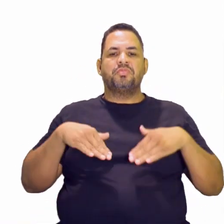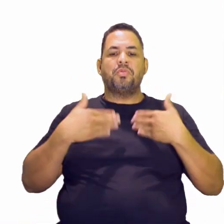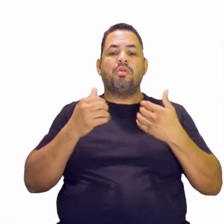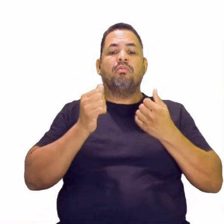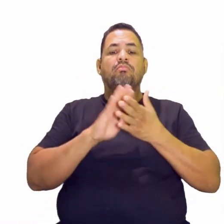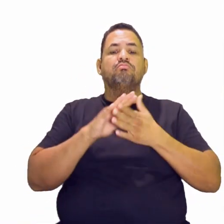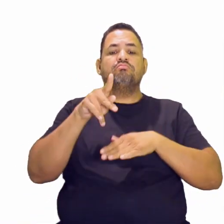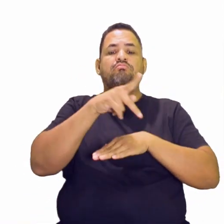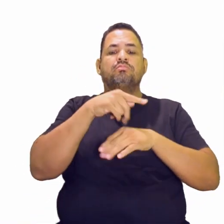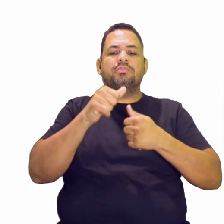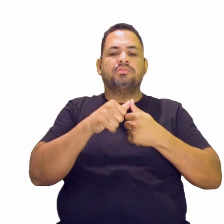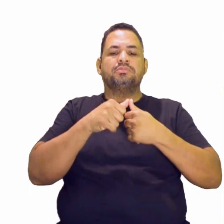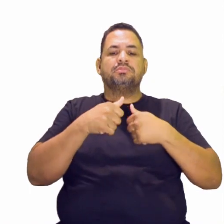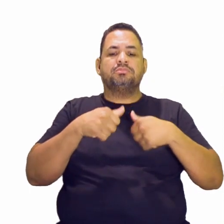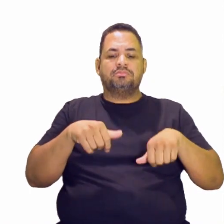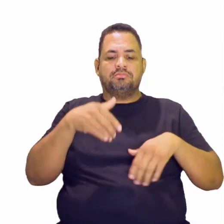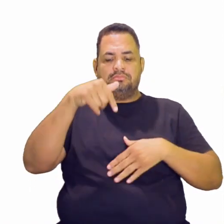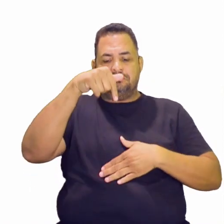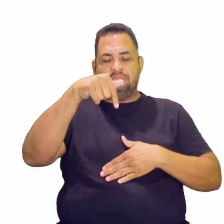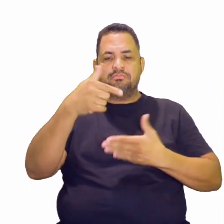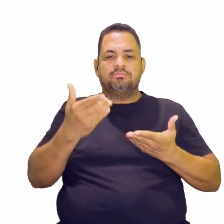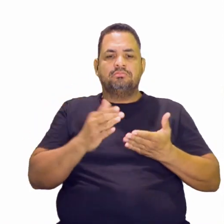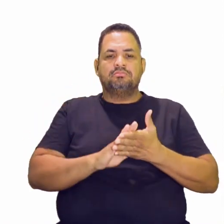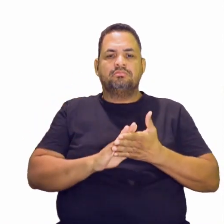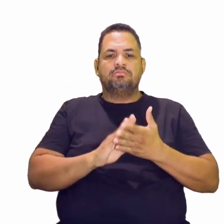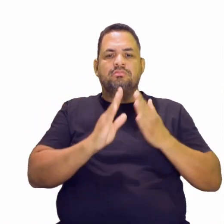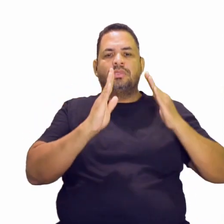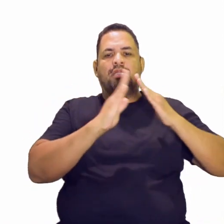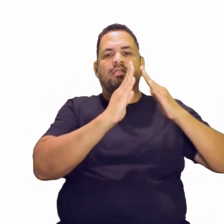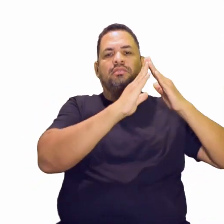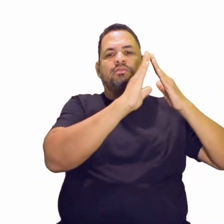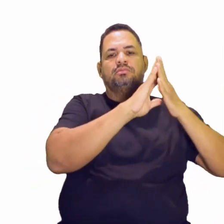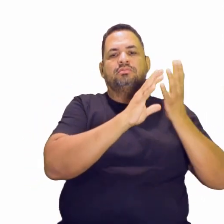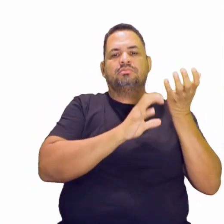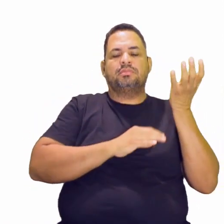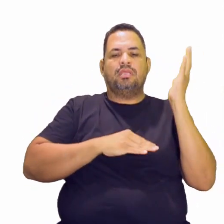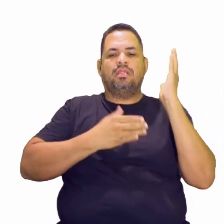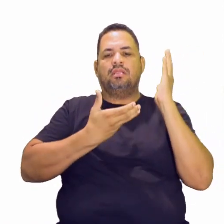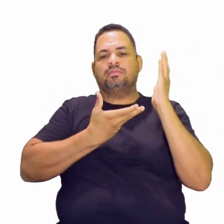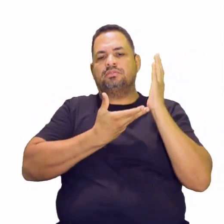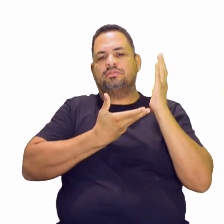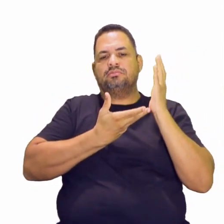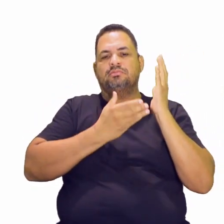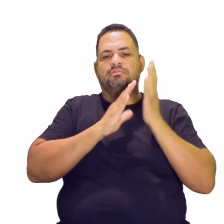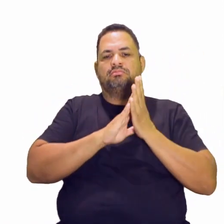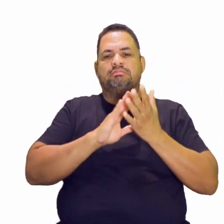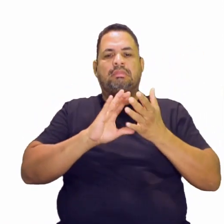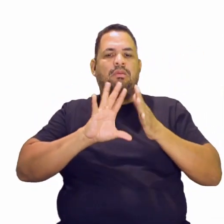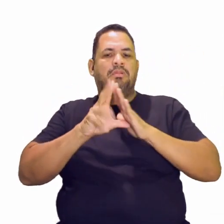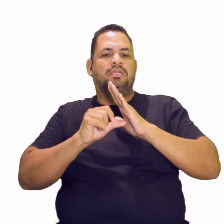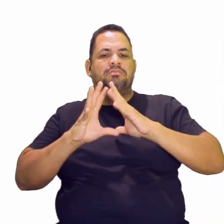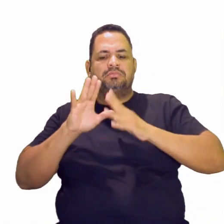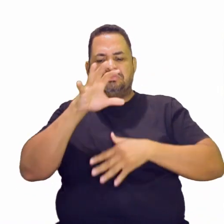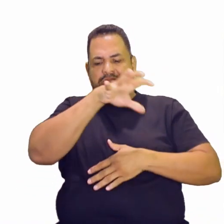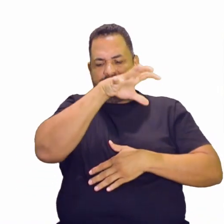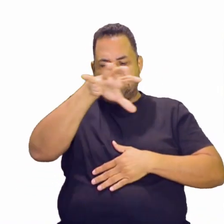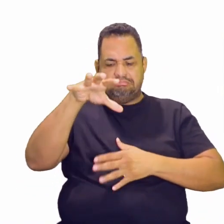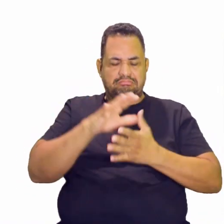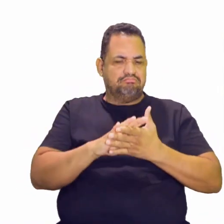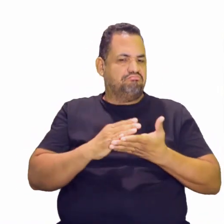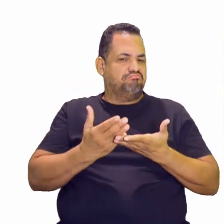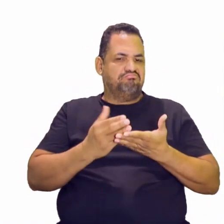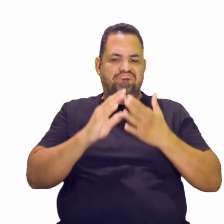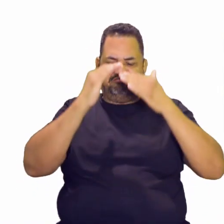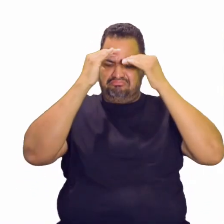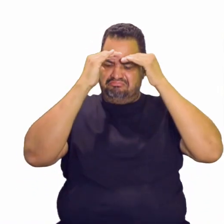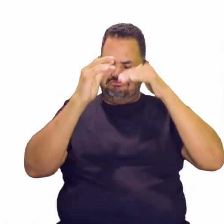é este, né? O título da música. Nas favelas, no Senado, sujeira para todo lado, ninguém respeita a